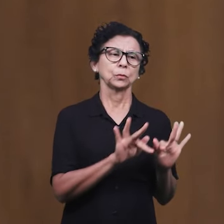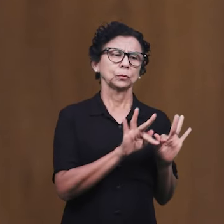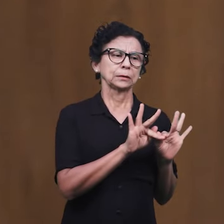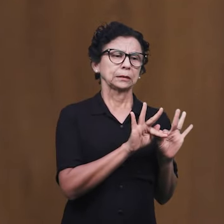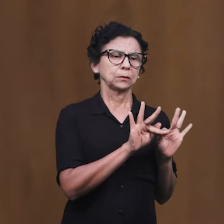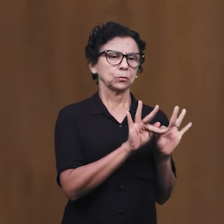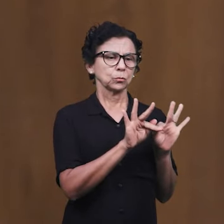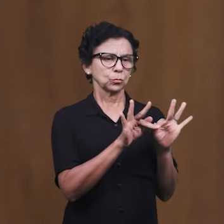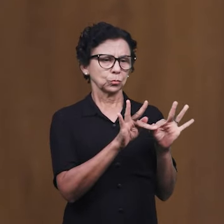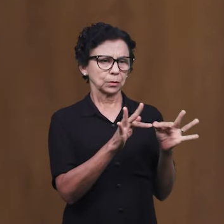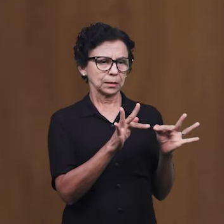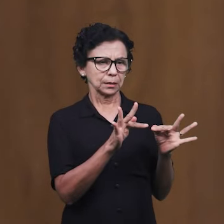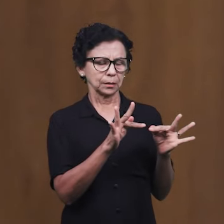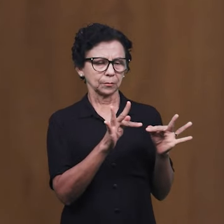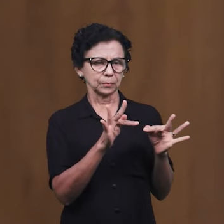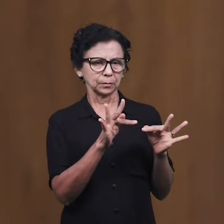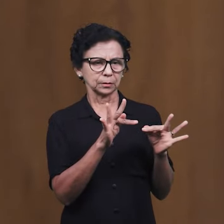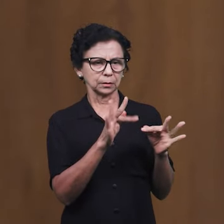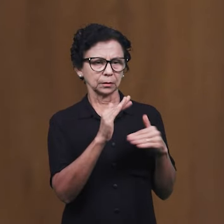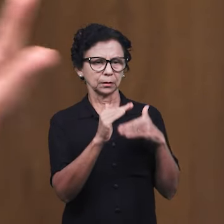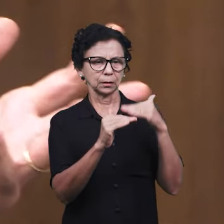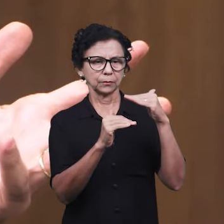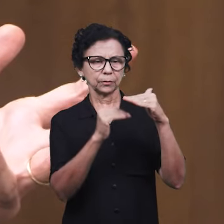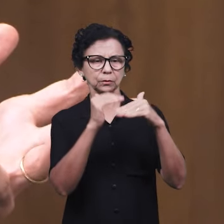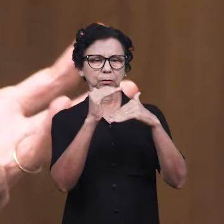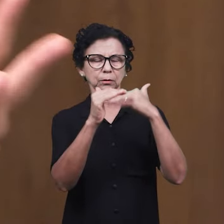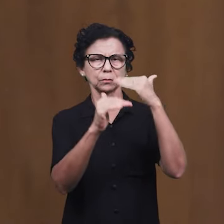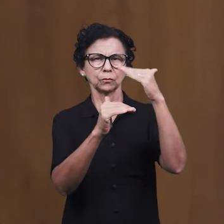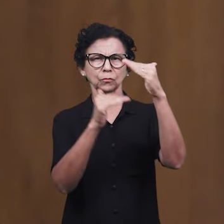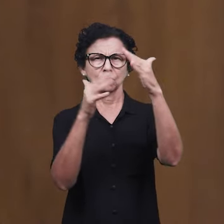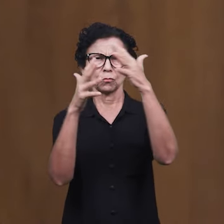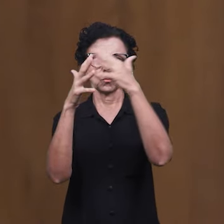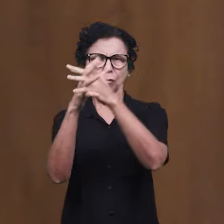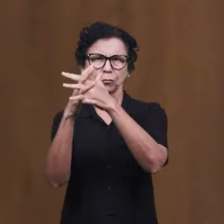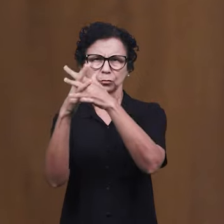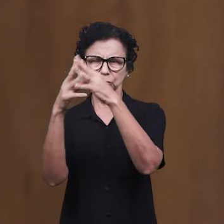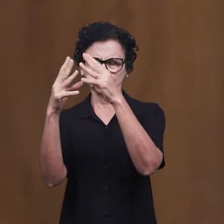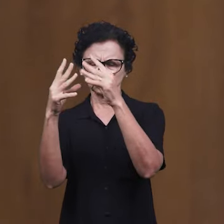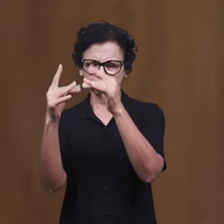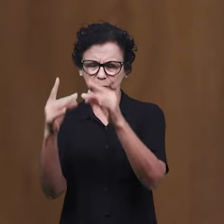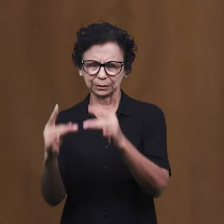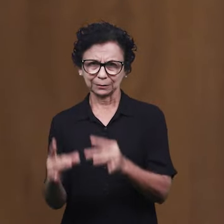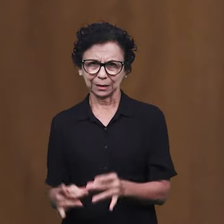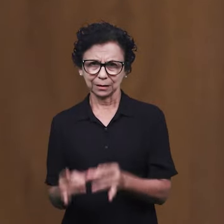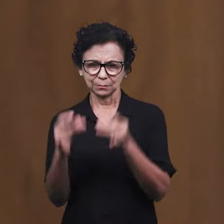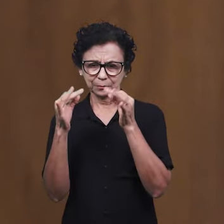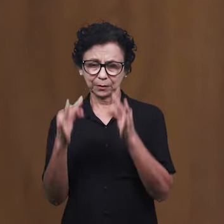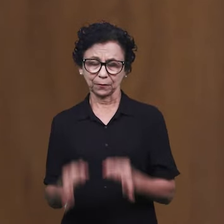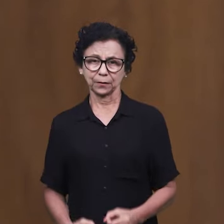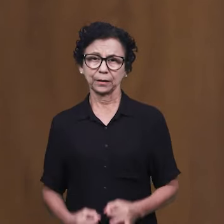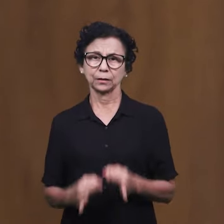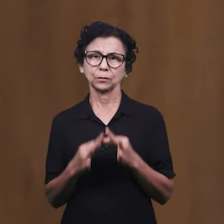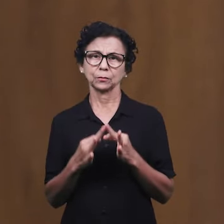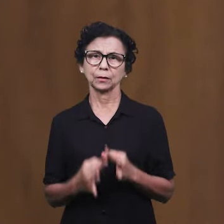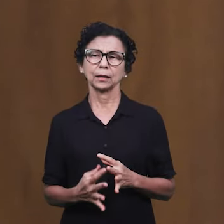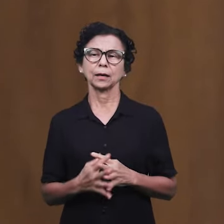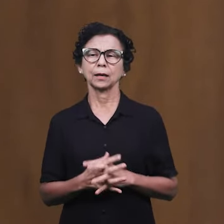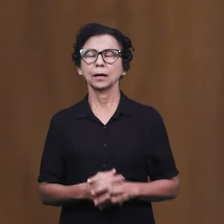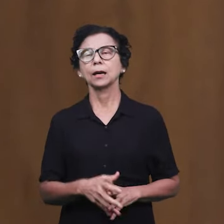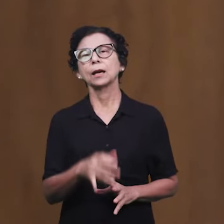pode ser feito de forma espontânea. Então, na verdade, o que a gente vai usar, por exemplo,